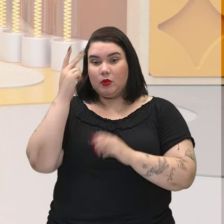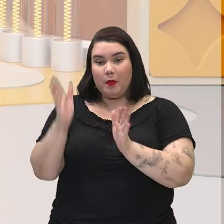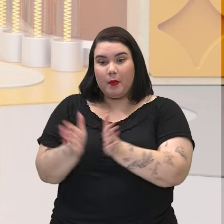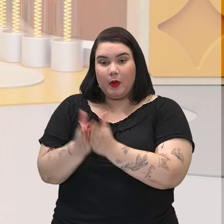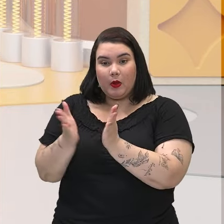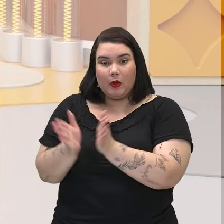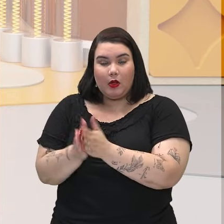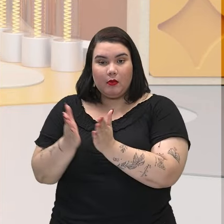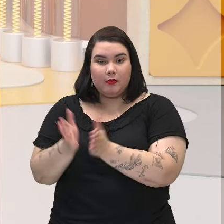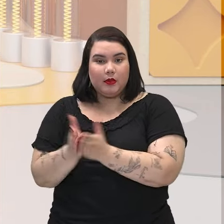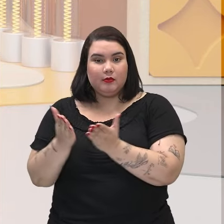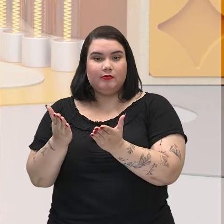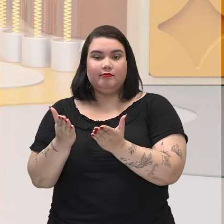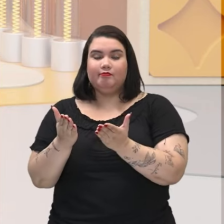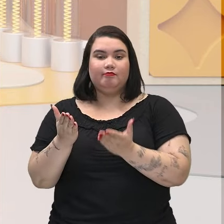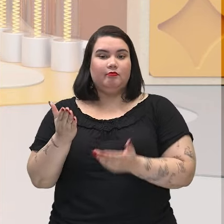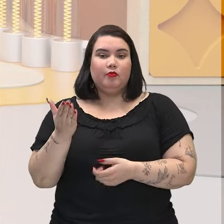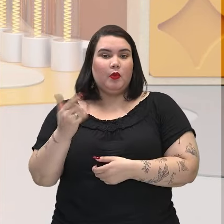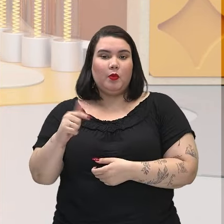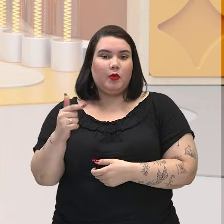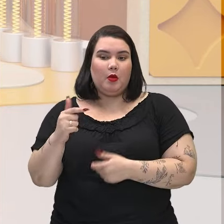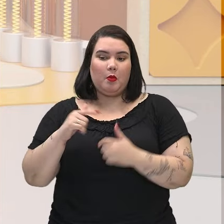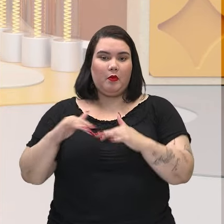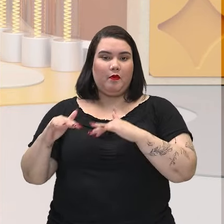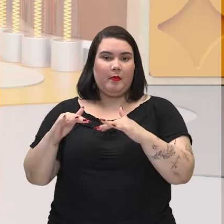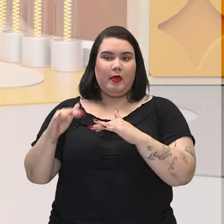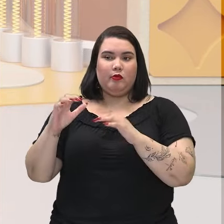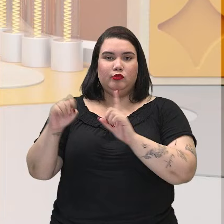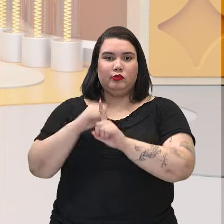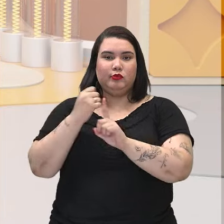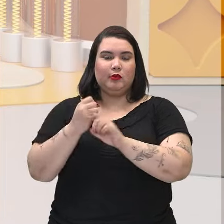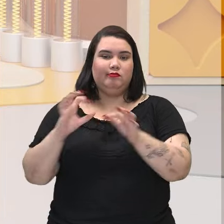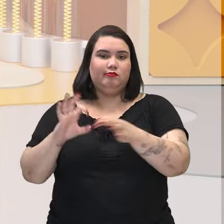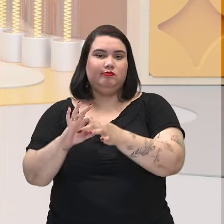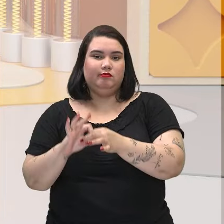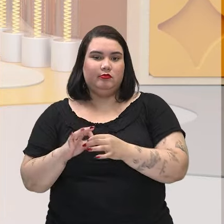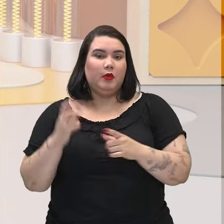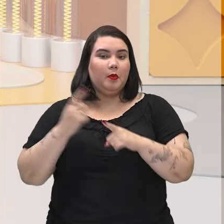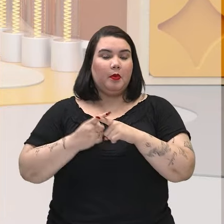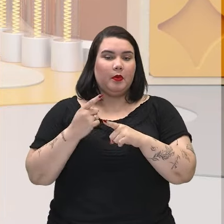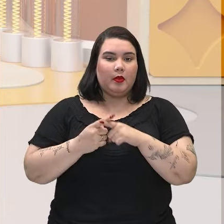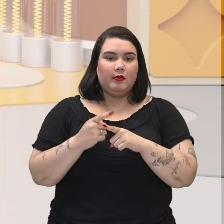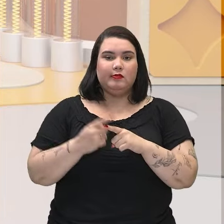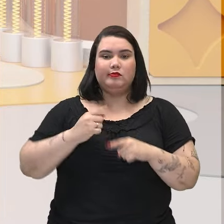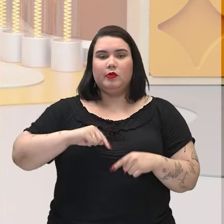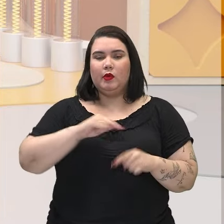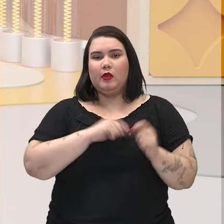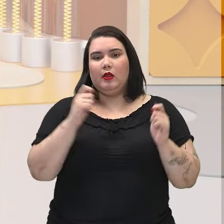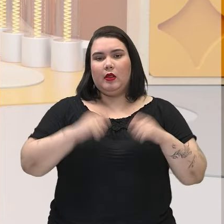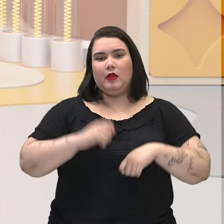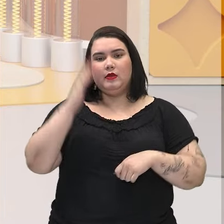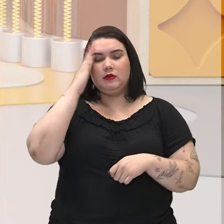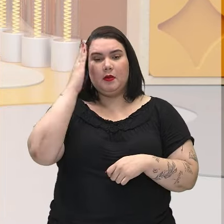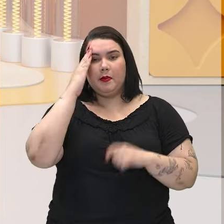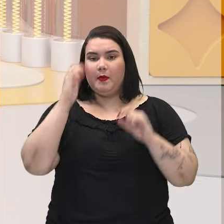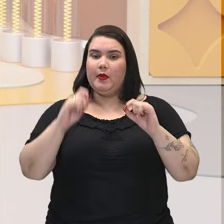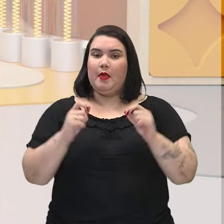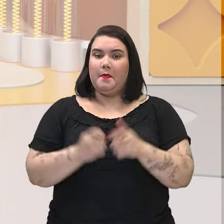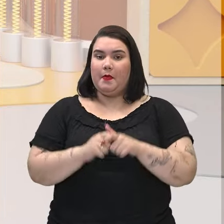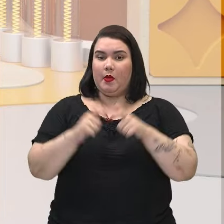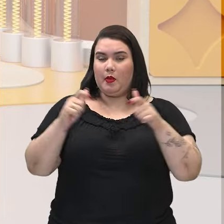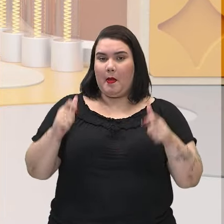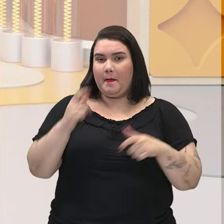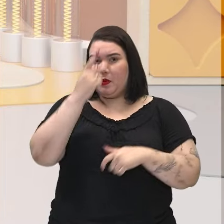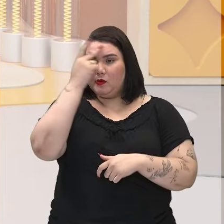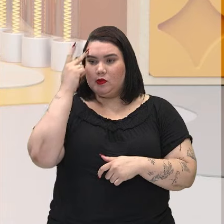faziam muito parte ali desses movimentos, até porque nós podemos até dizer que a maioria das pessoas mais